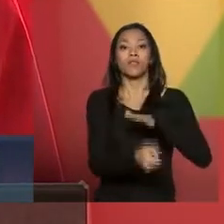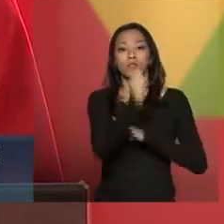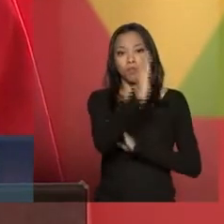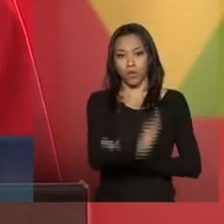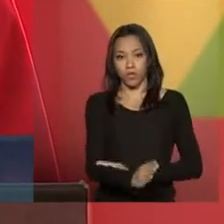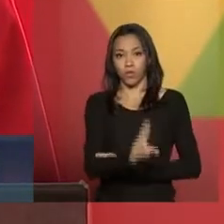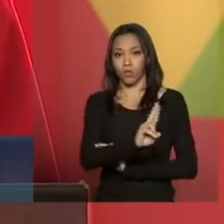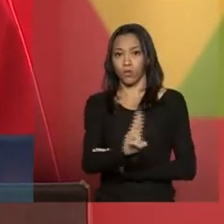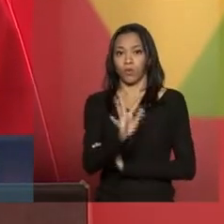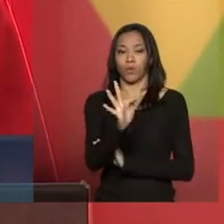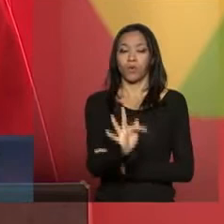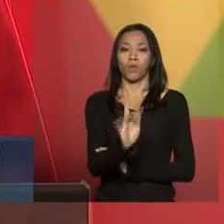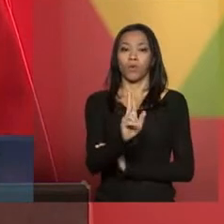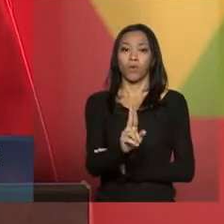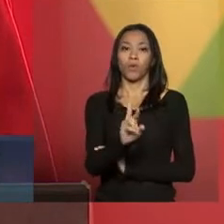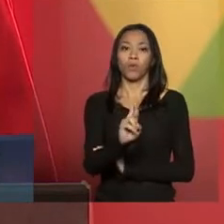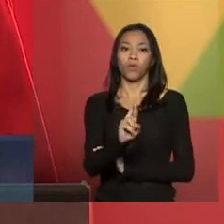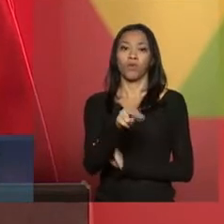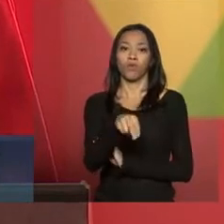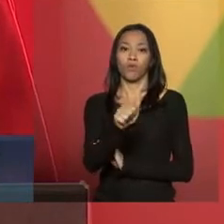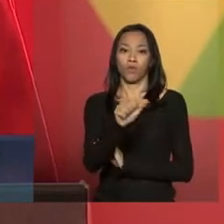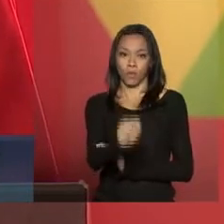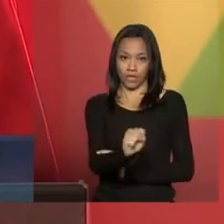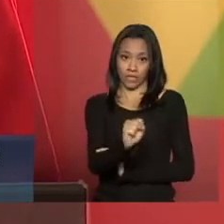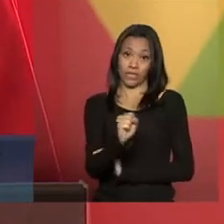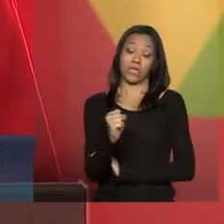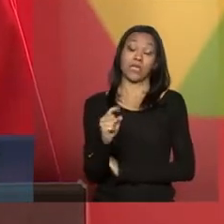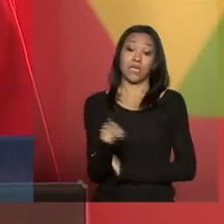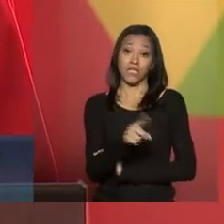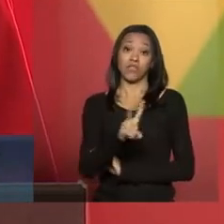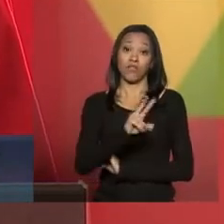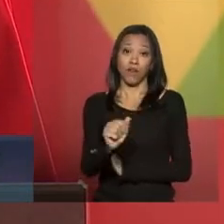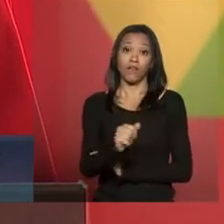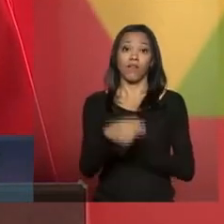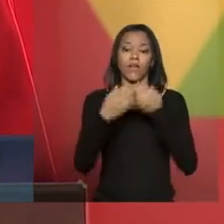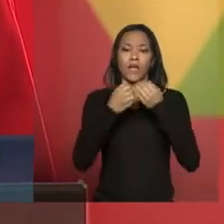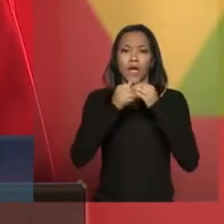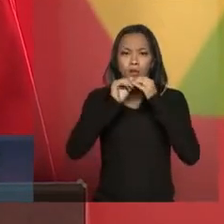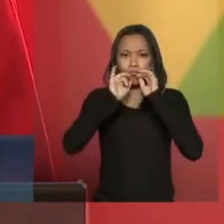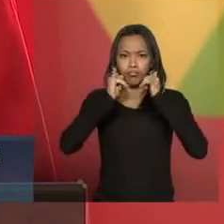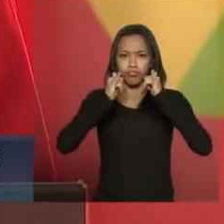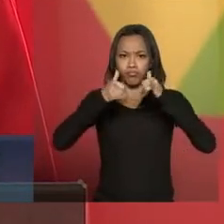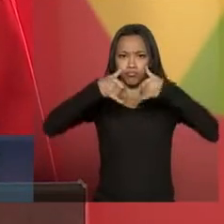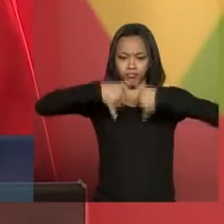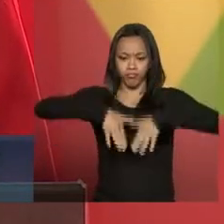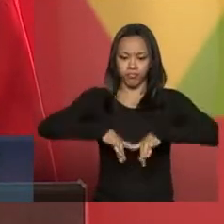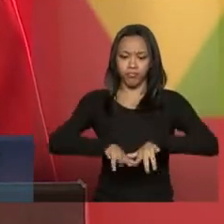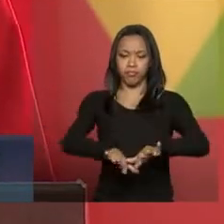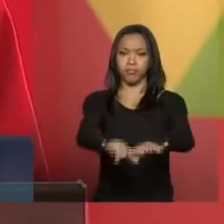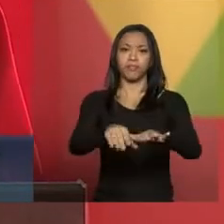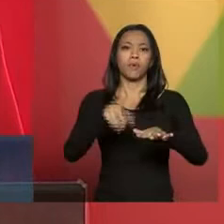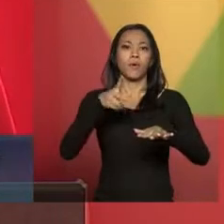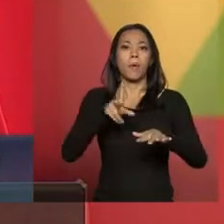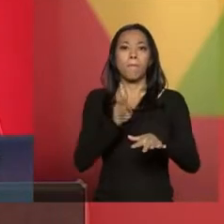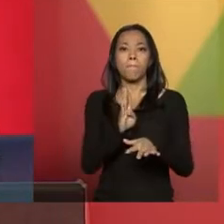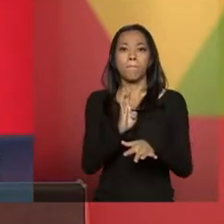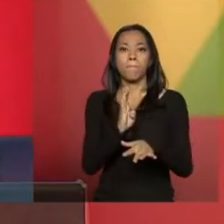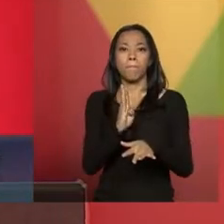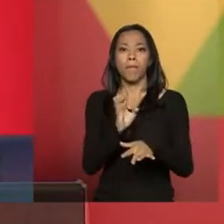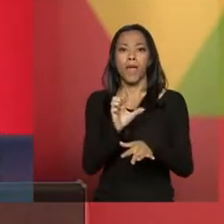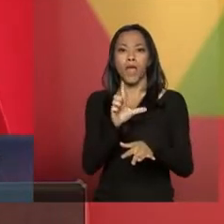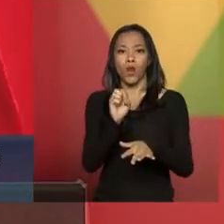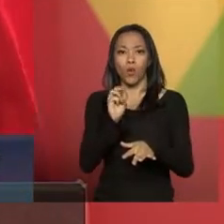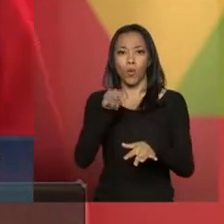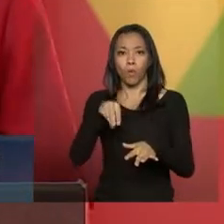brasileiras. Esse consórcio levará energia da usina de Belo Monte, no Pará, até Minas